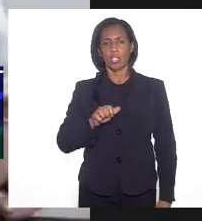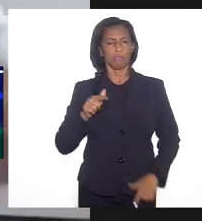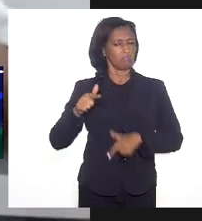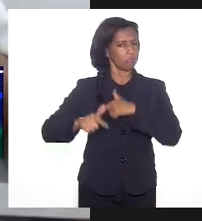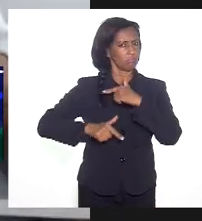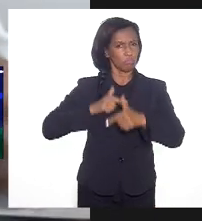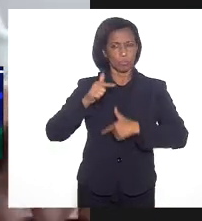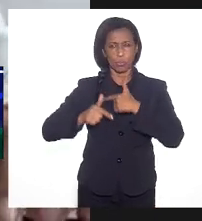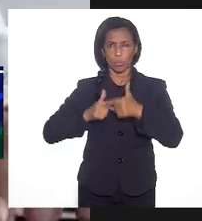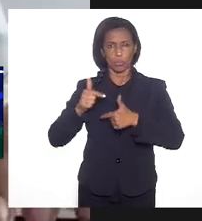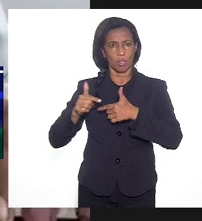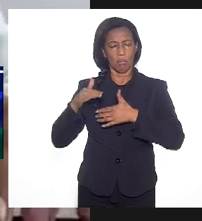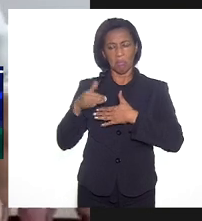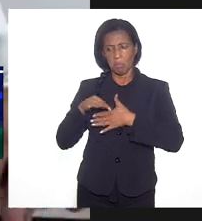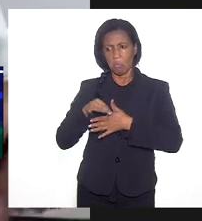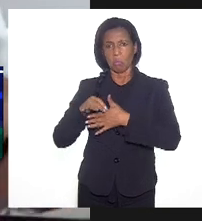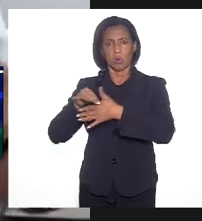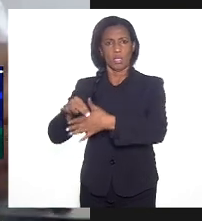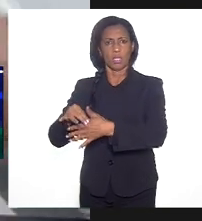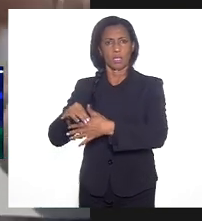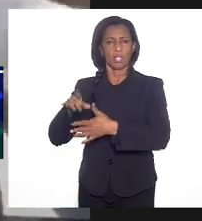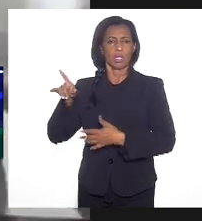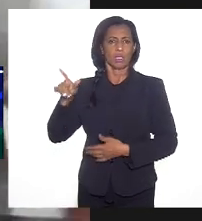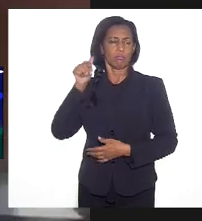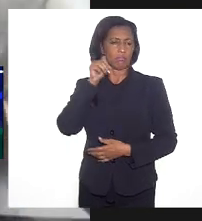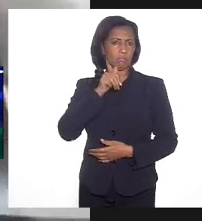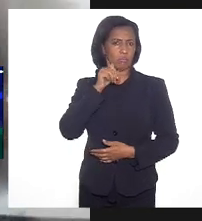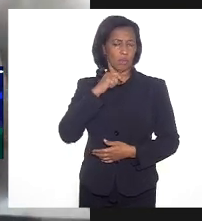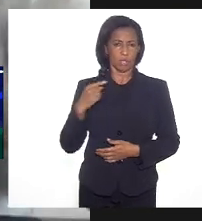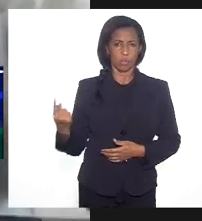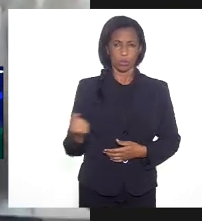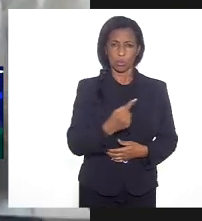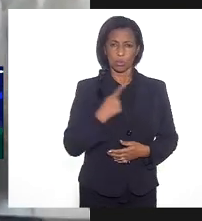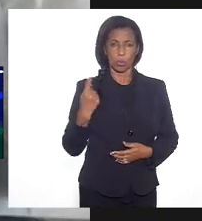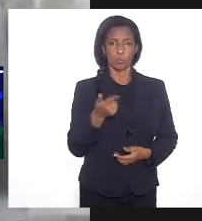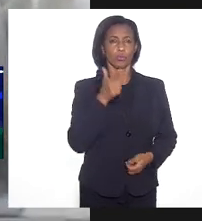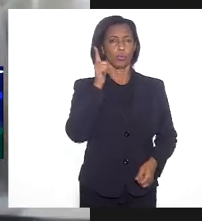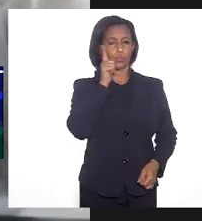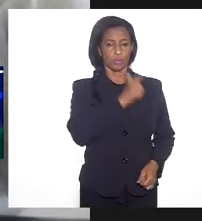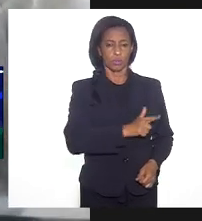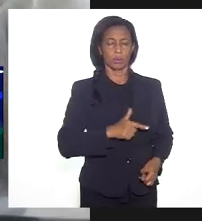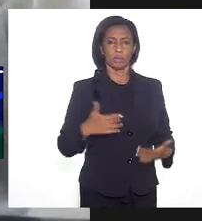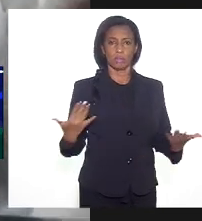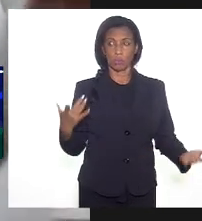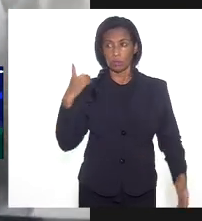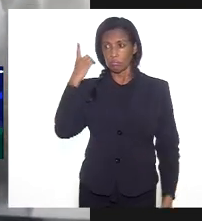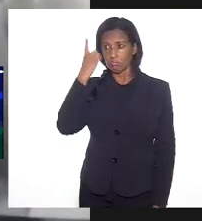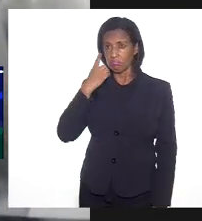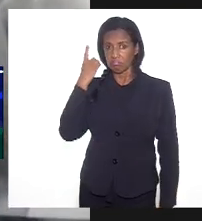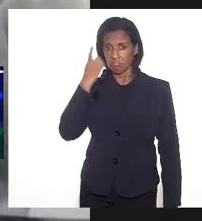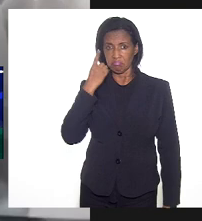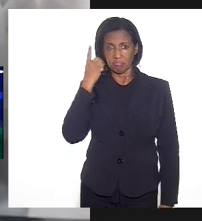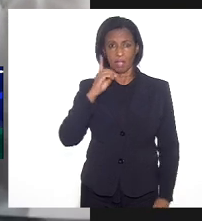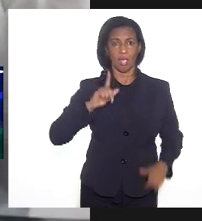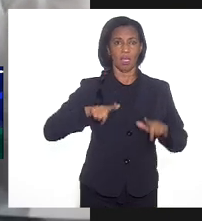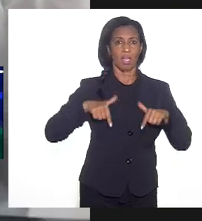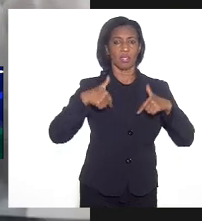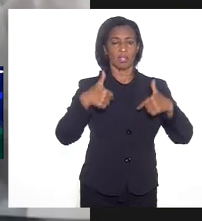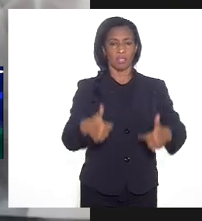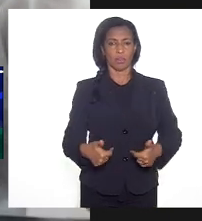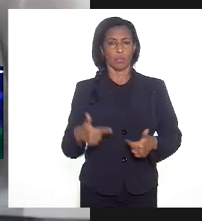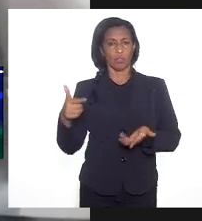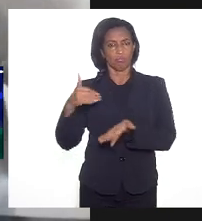frente da subsecretaria de mulheres nós conseguimos senhores deputados interiorizar as ações da